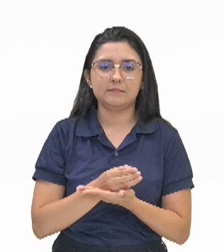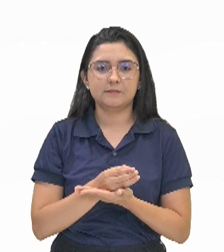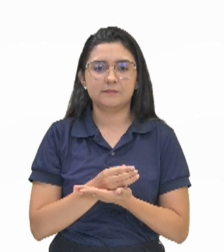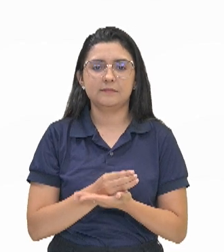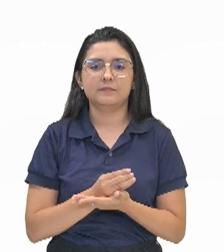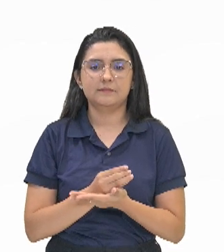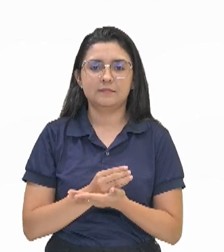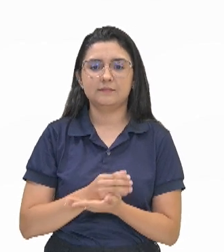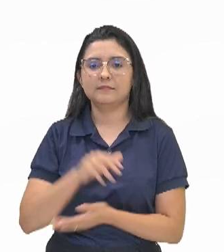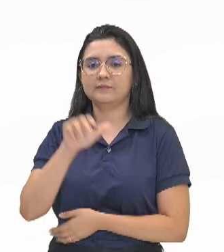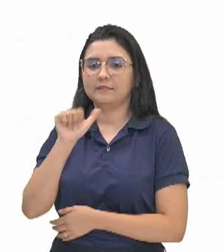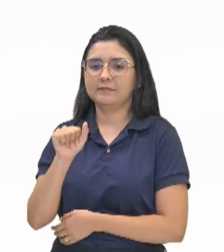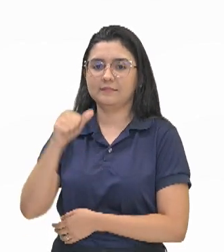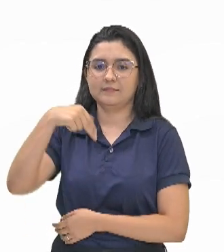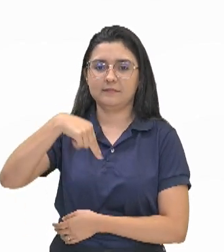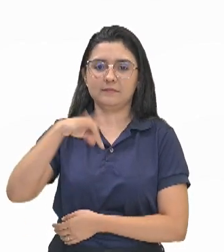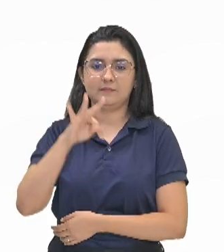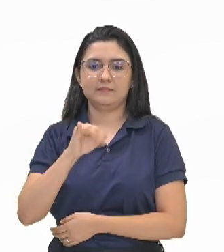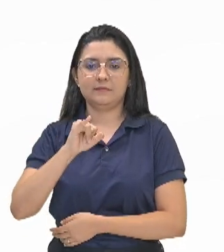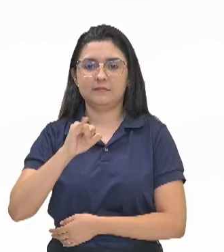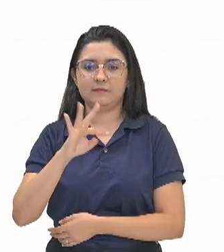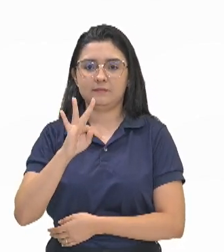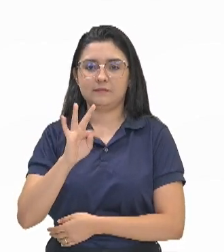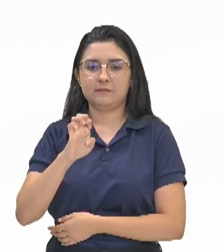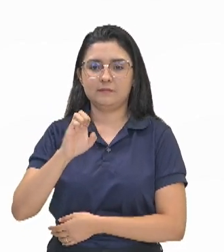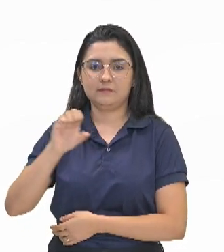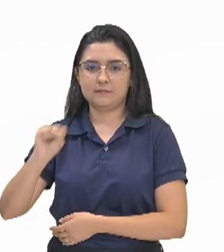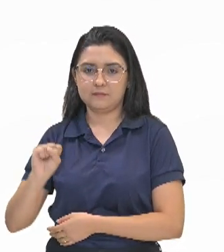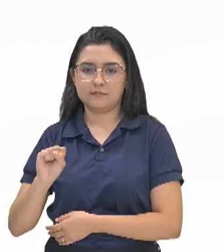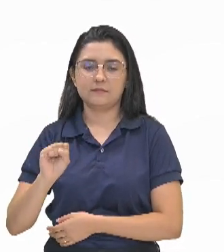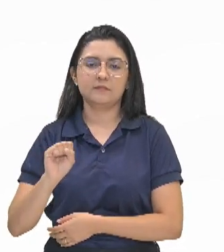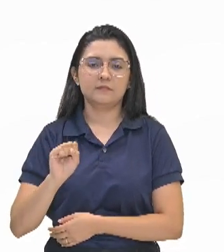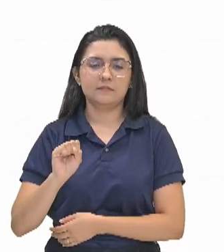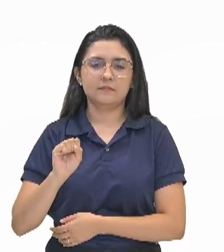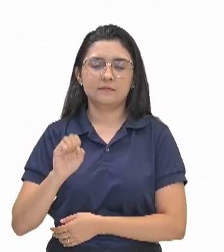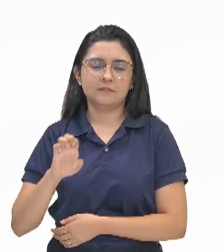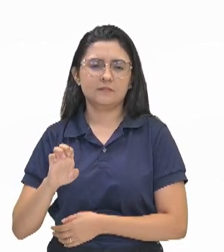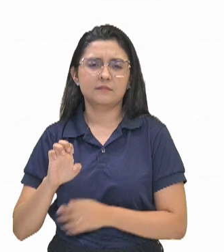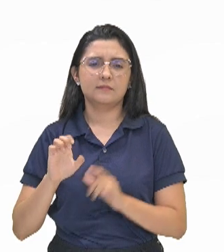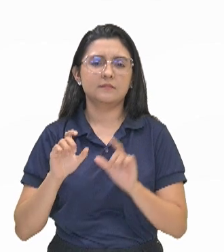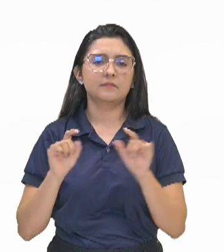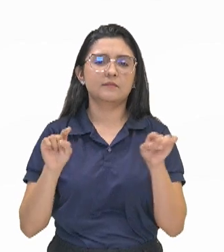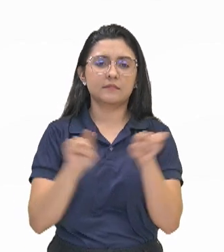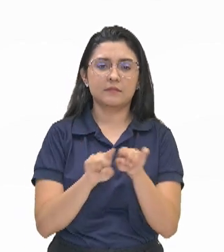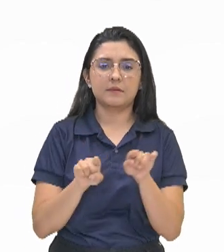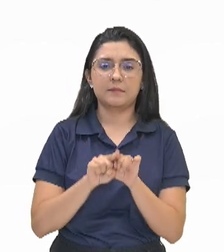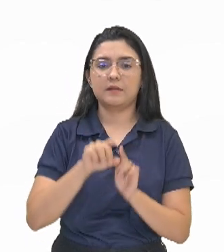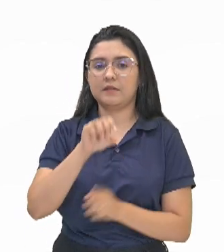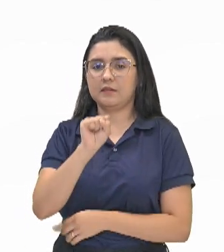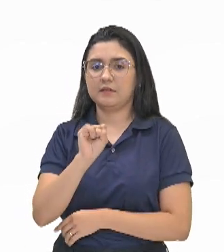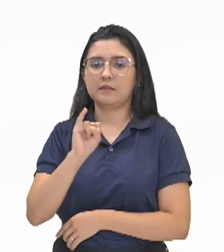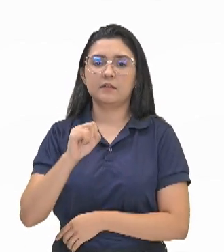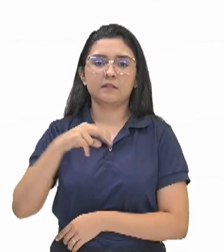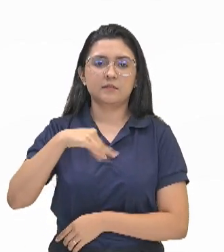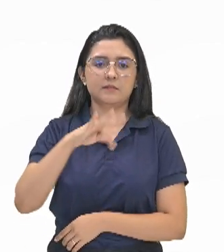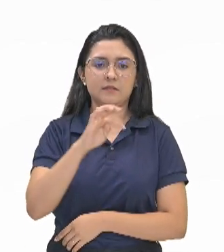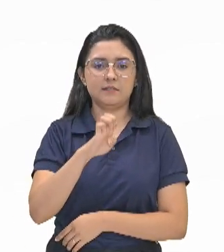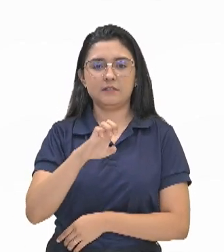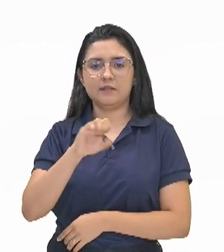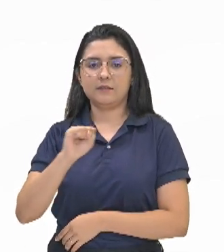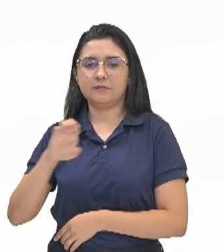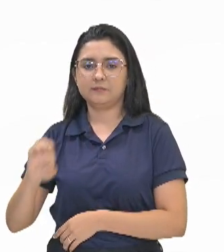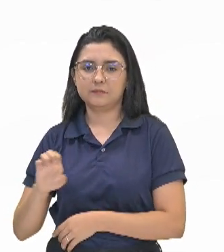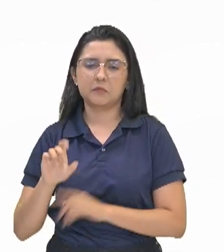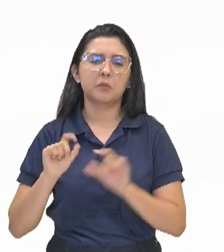a antítese e a síntese. O que quer dizer isso? Uma tese. O que é